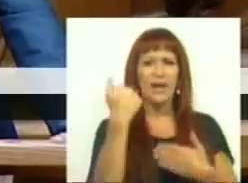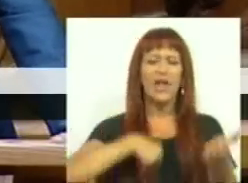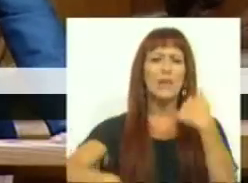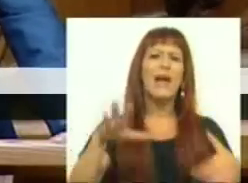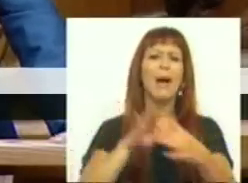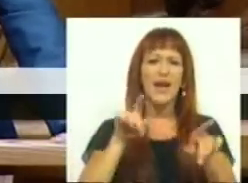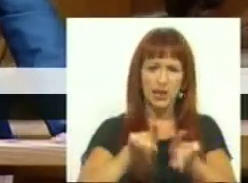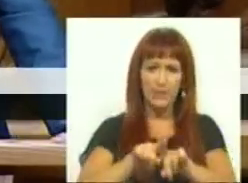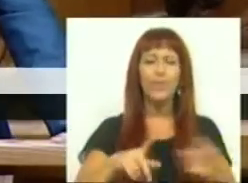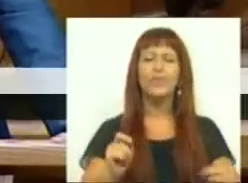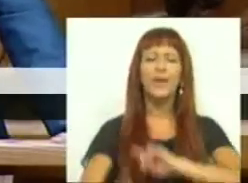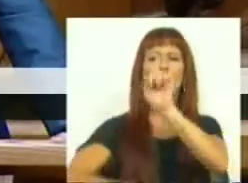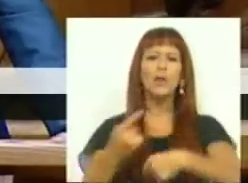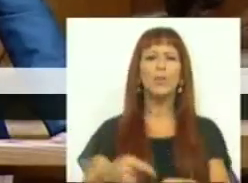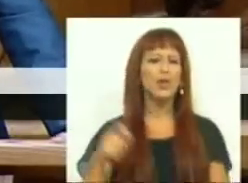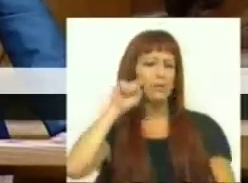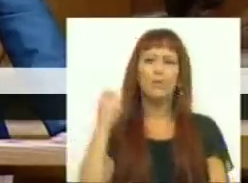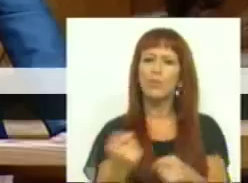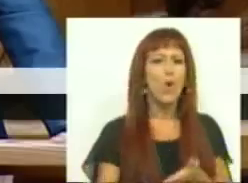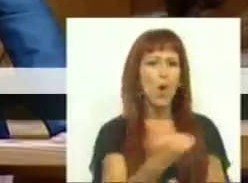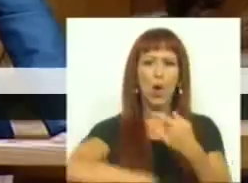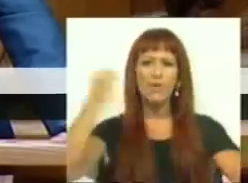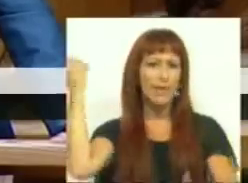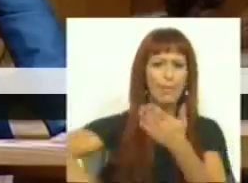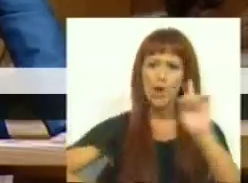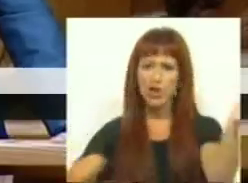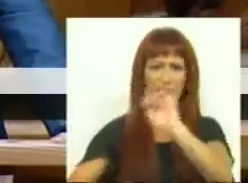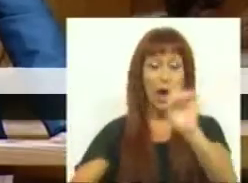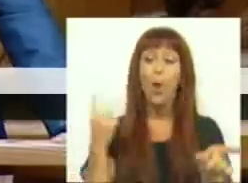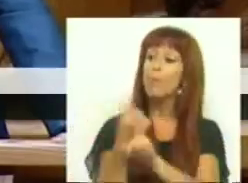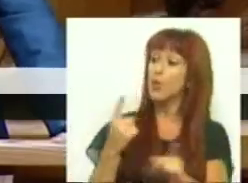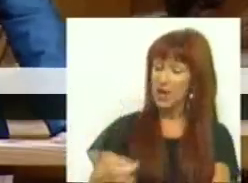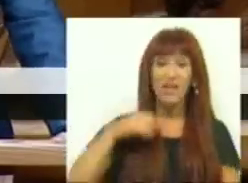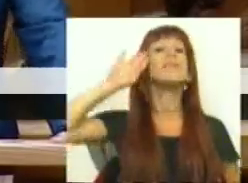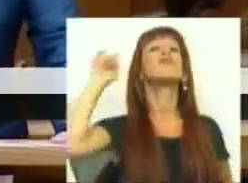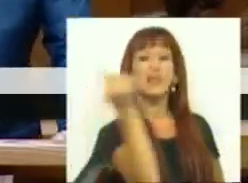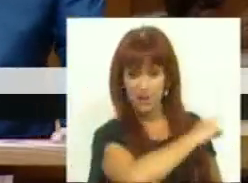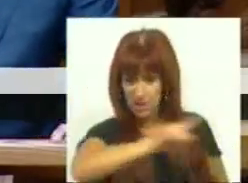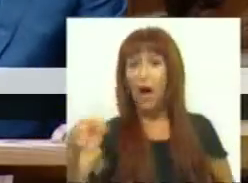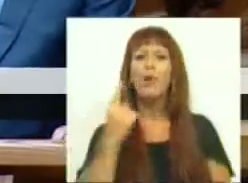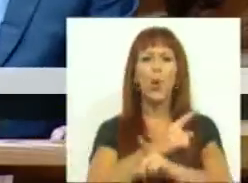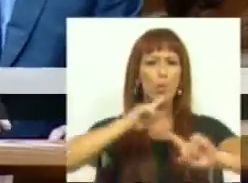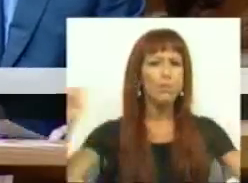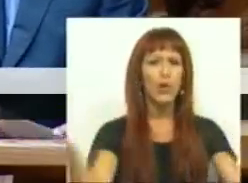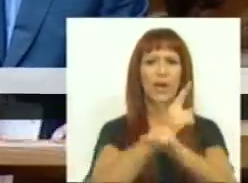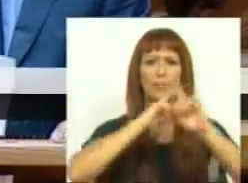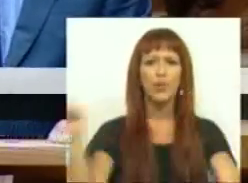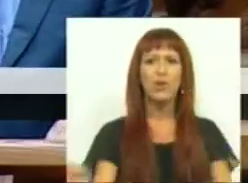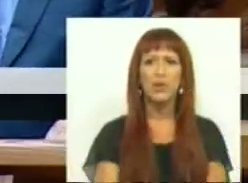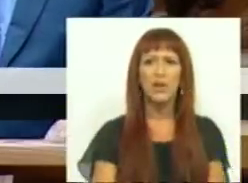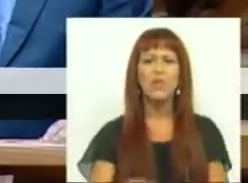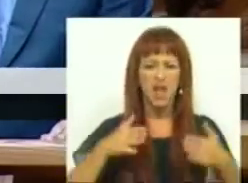as pensões, que não cobraram estes impostos, porque eles bem sabem das razões para